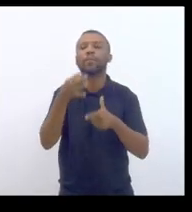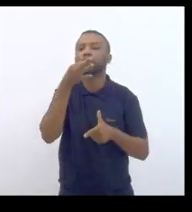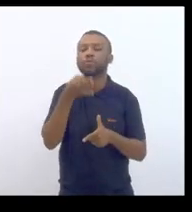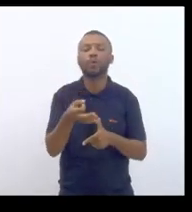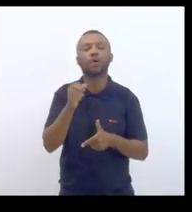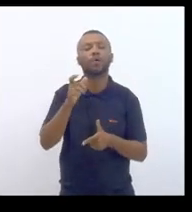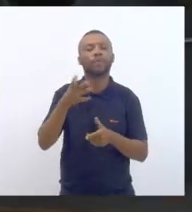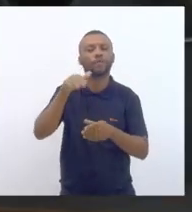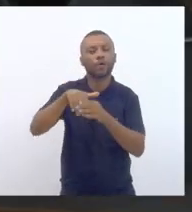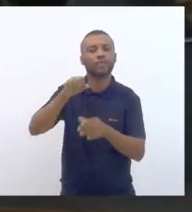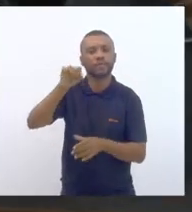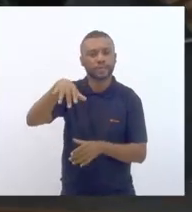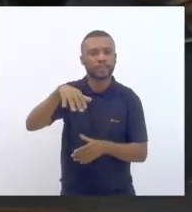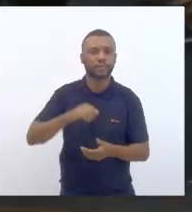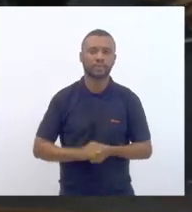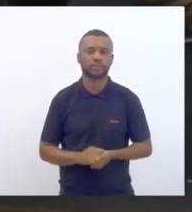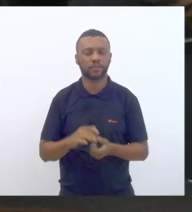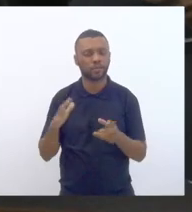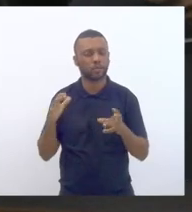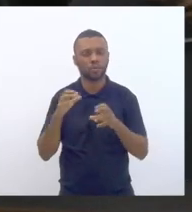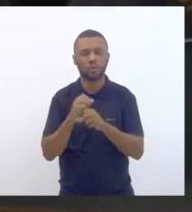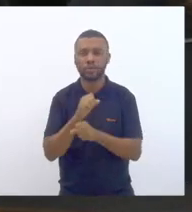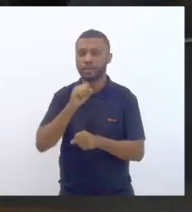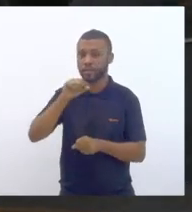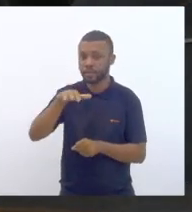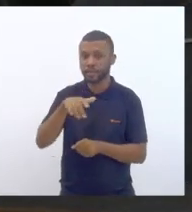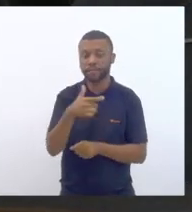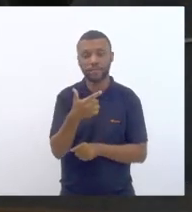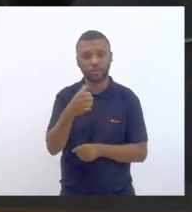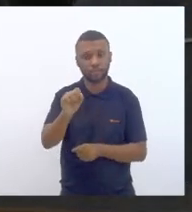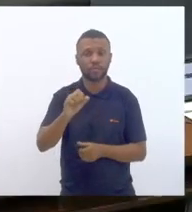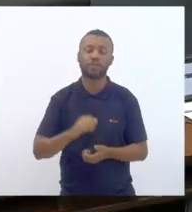sim. Deputado Luiz Martins votou sim, 28.